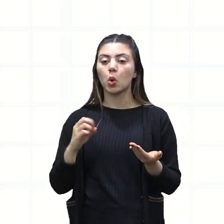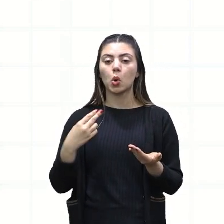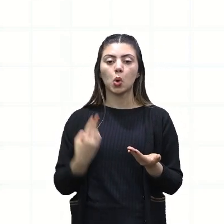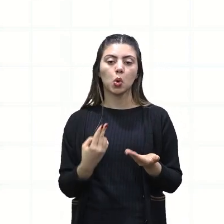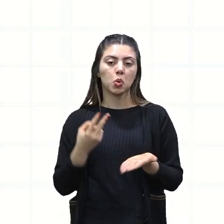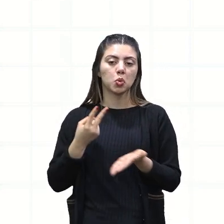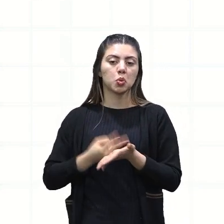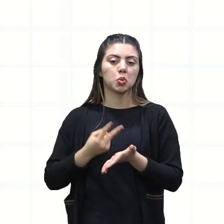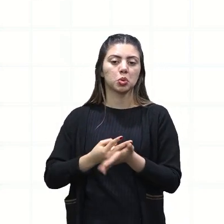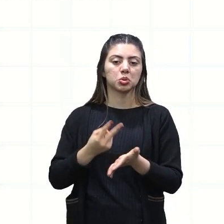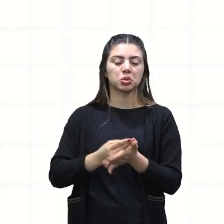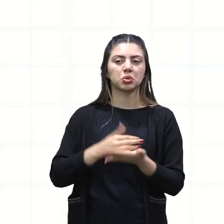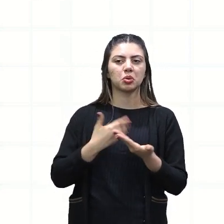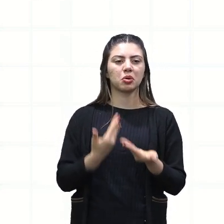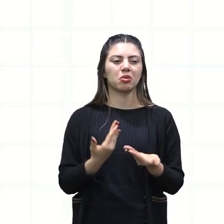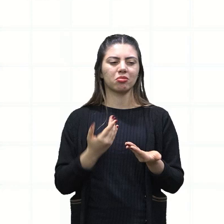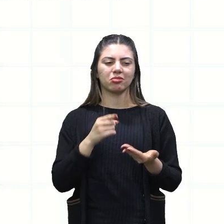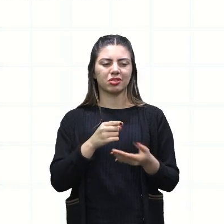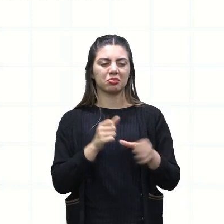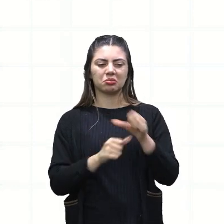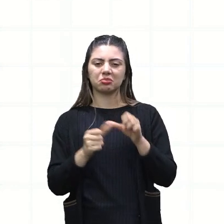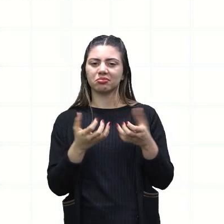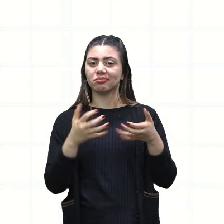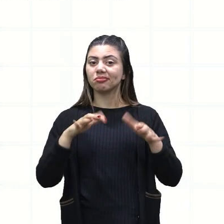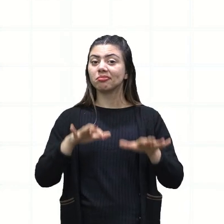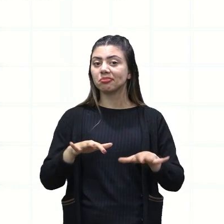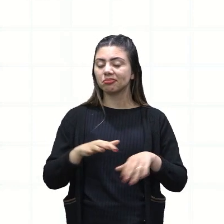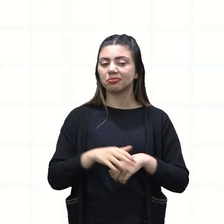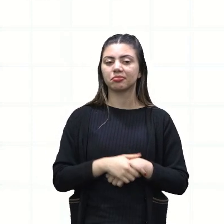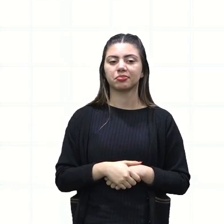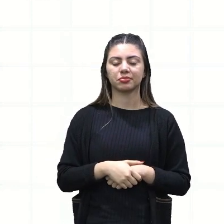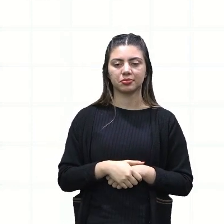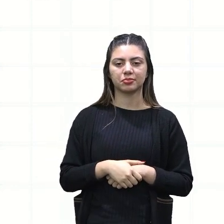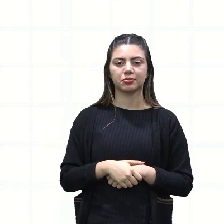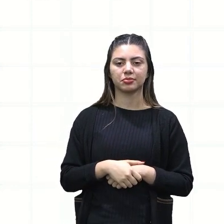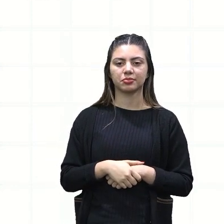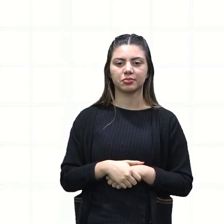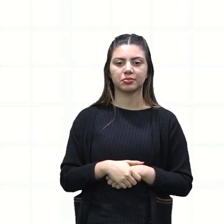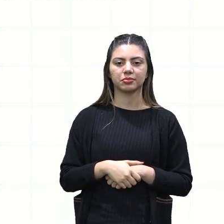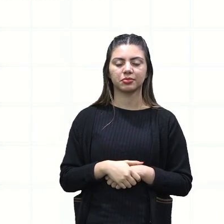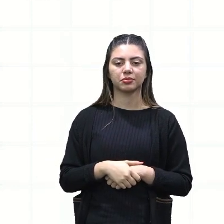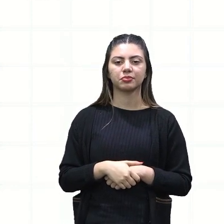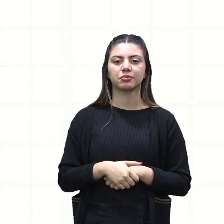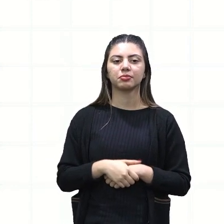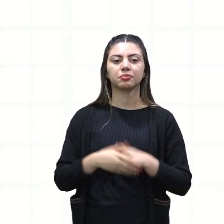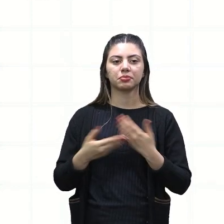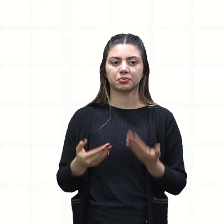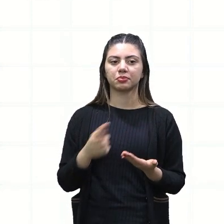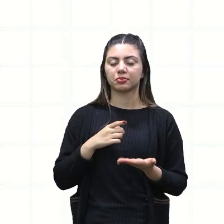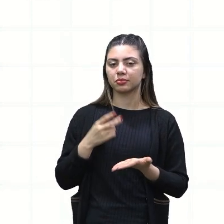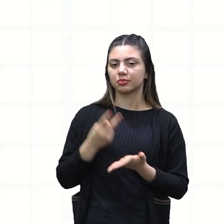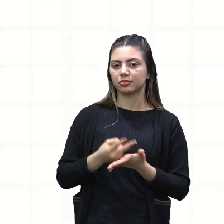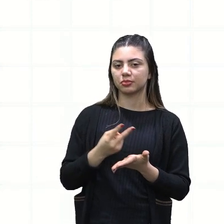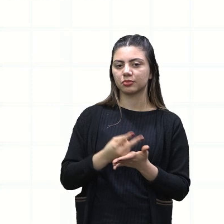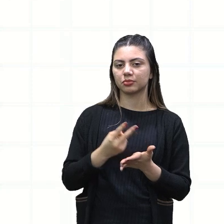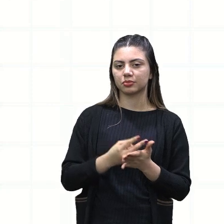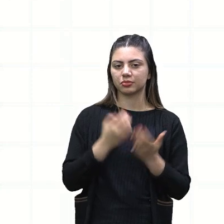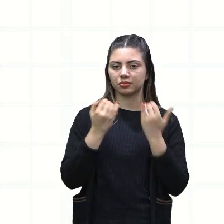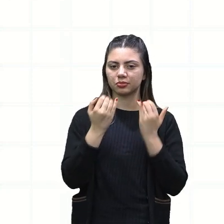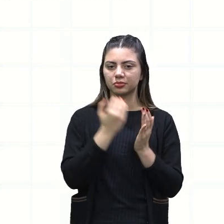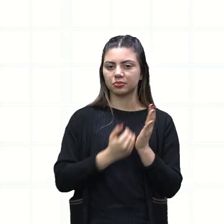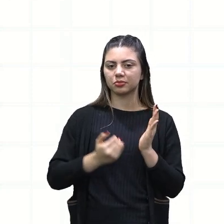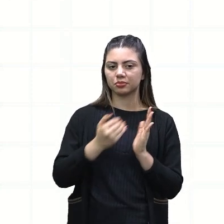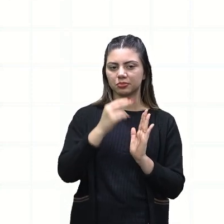acomodar ou vai resistir a esse tipo de mudança? Changes. E aí que ele continua falando um pouquinho mais. Ó. Moreover,